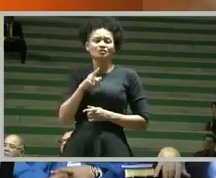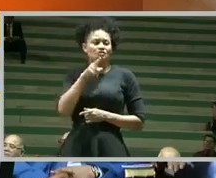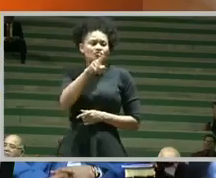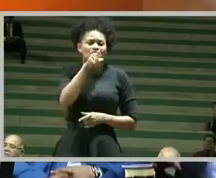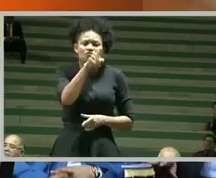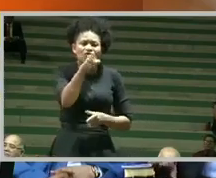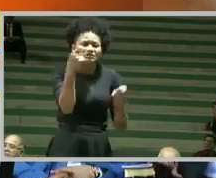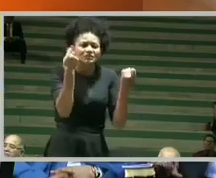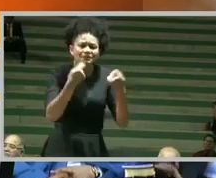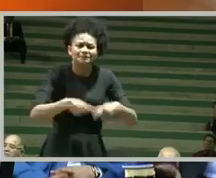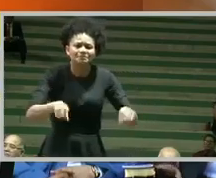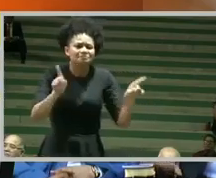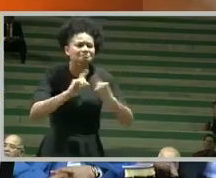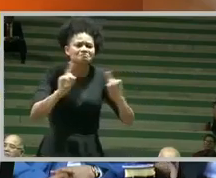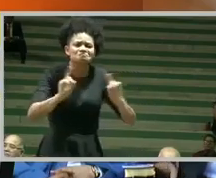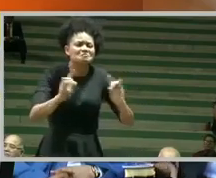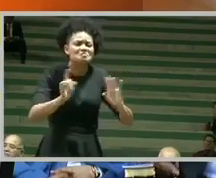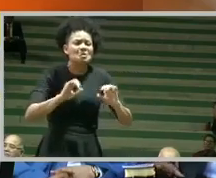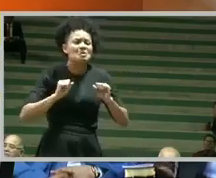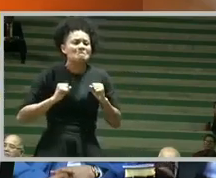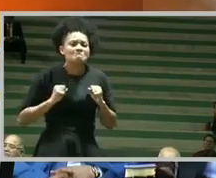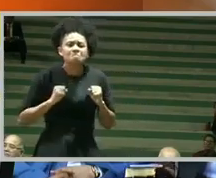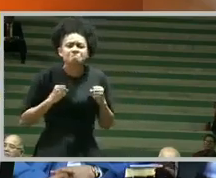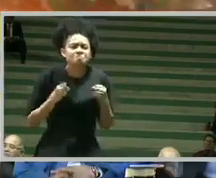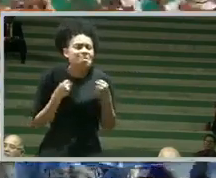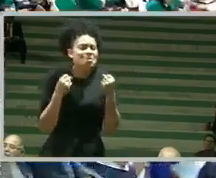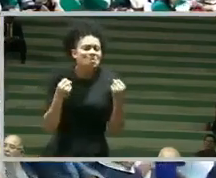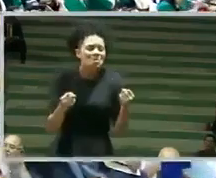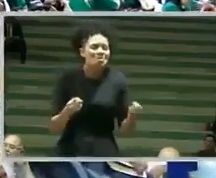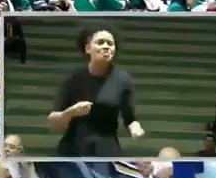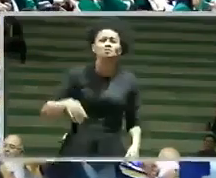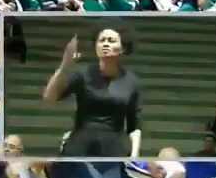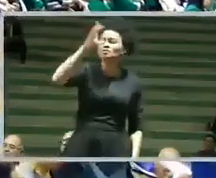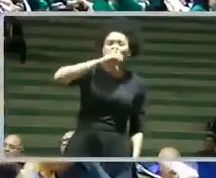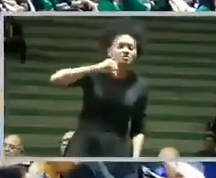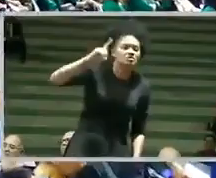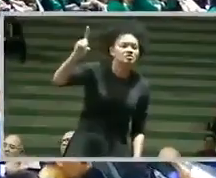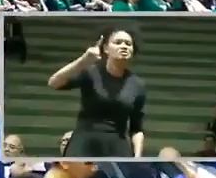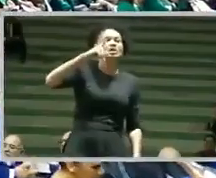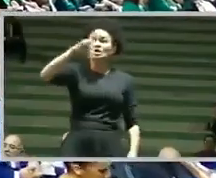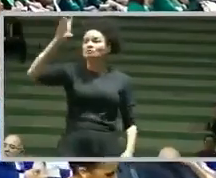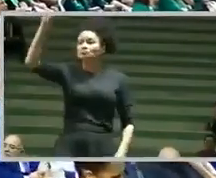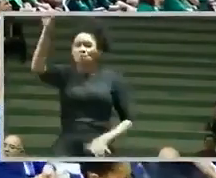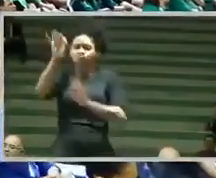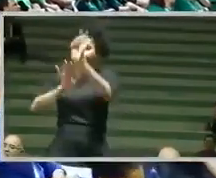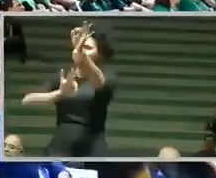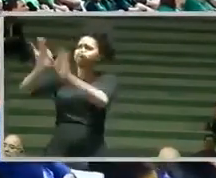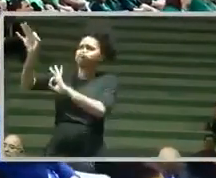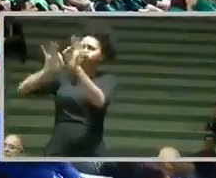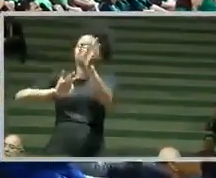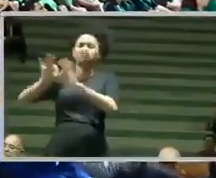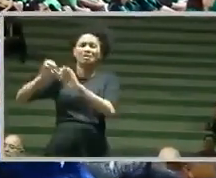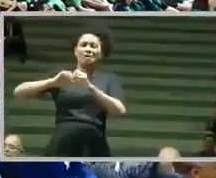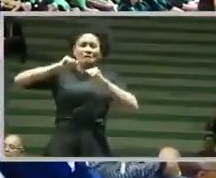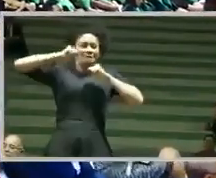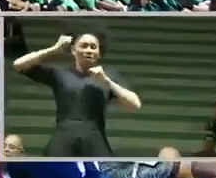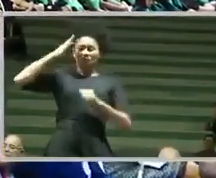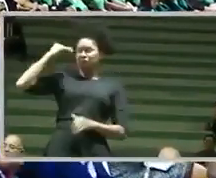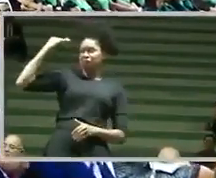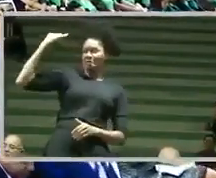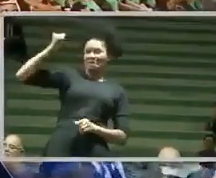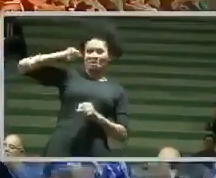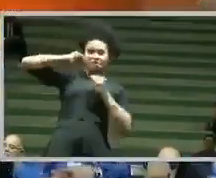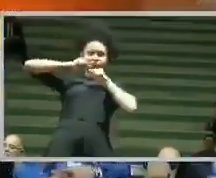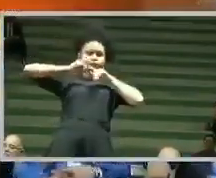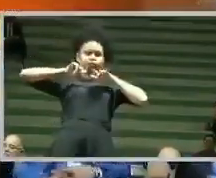Você não precisa fazer força. Quando Deus realiza, a fama corre